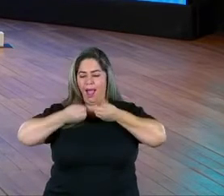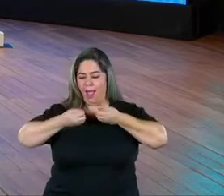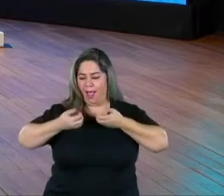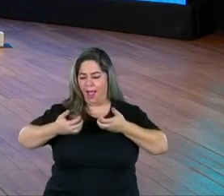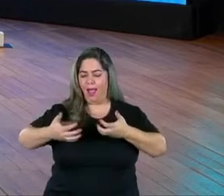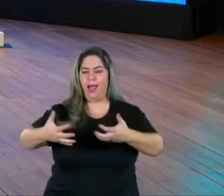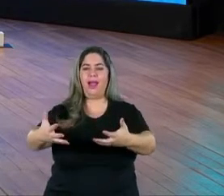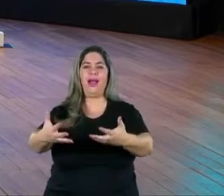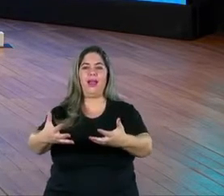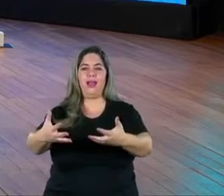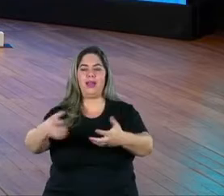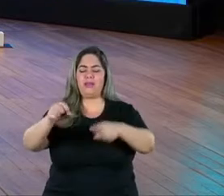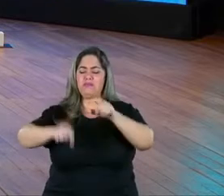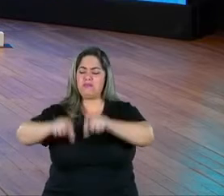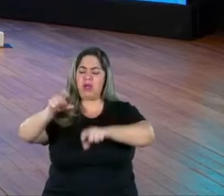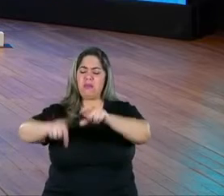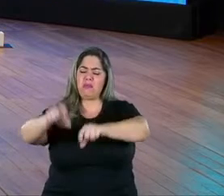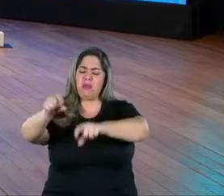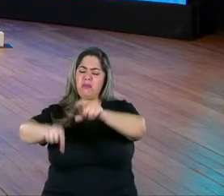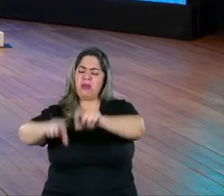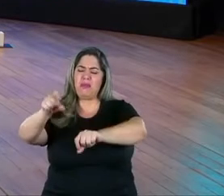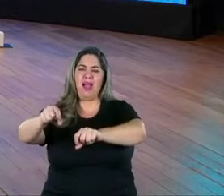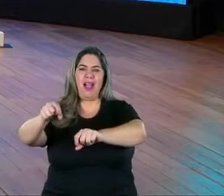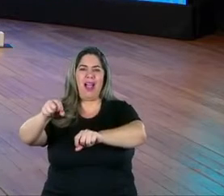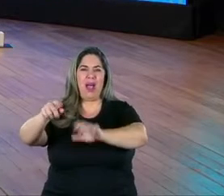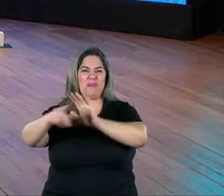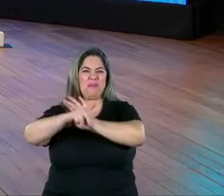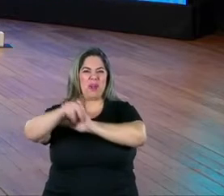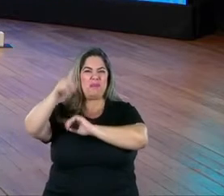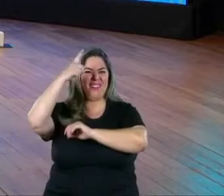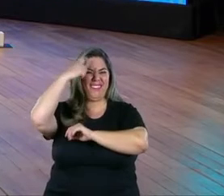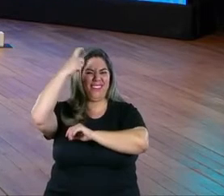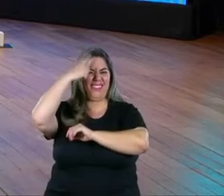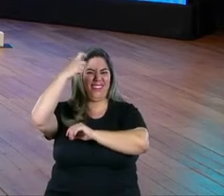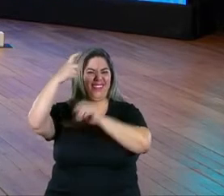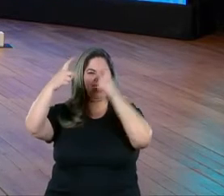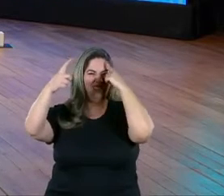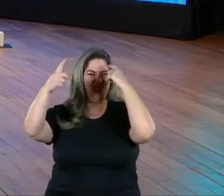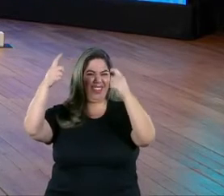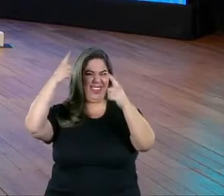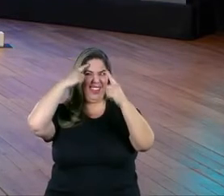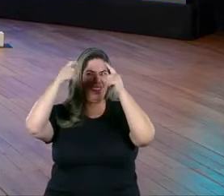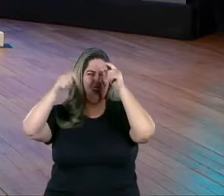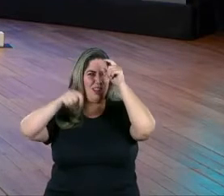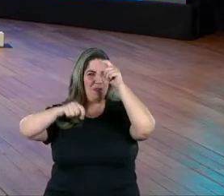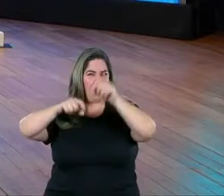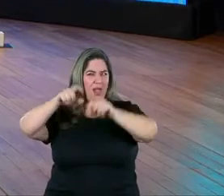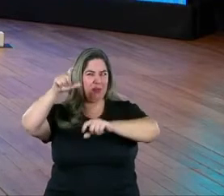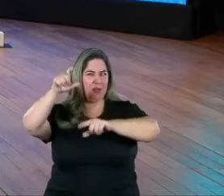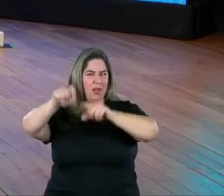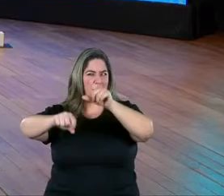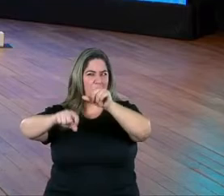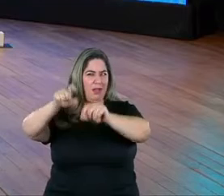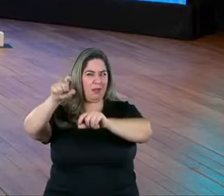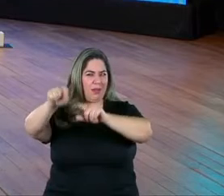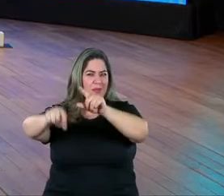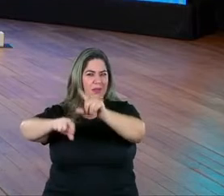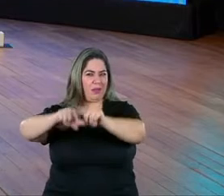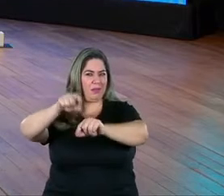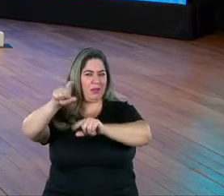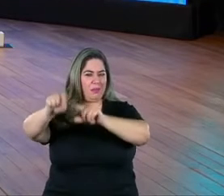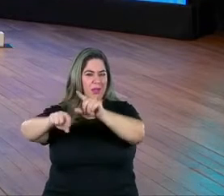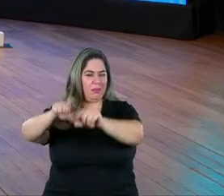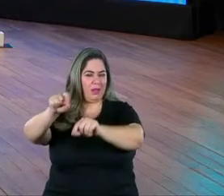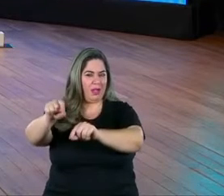acolá disseminamos sementes de ideias próprias ou alheias que expandem a consciência e concretizam a